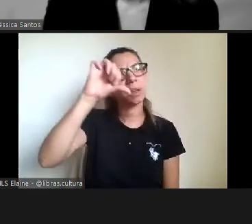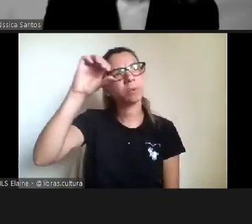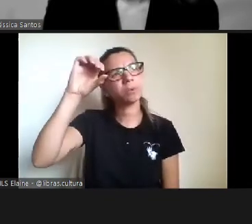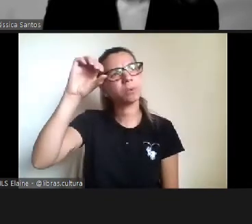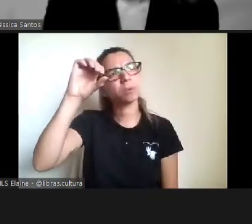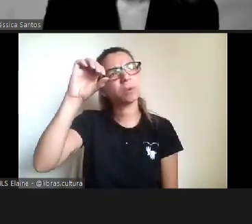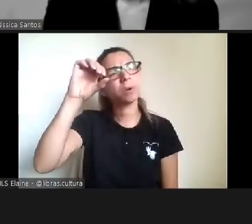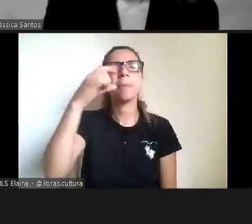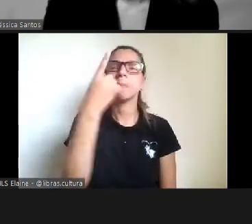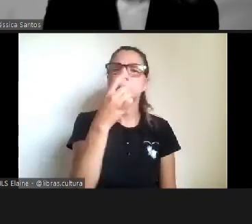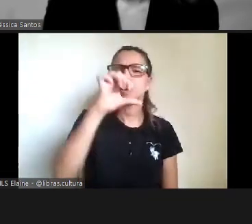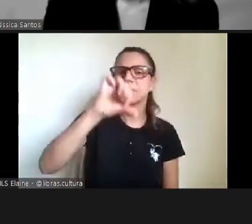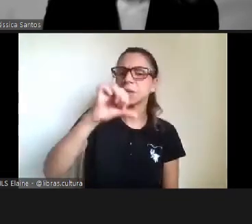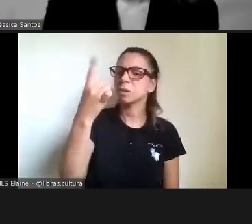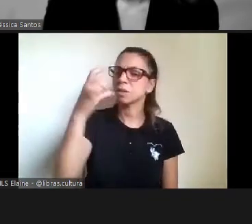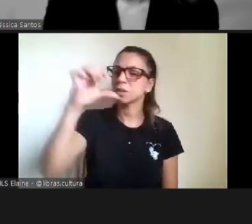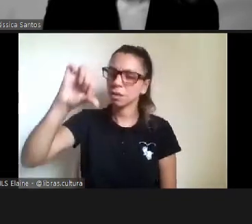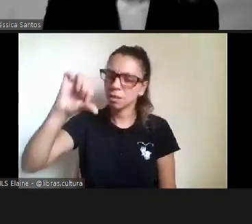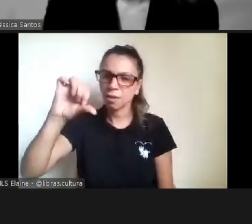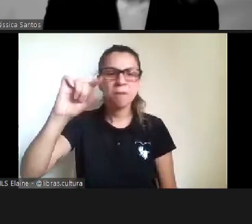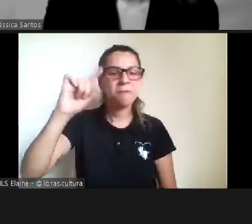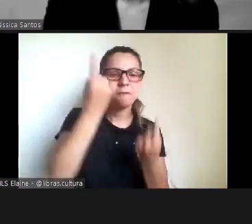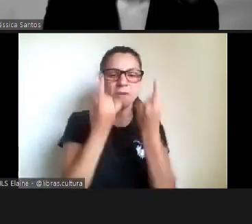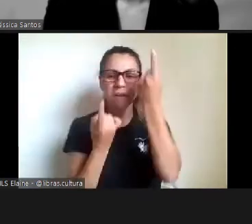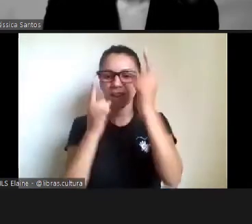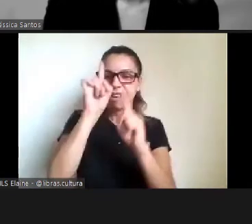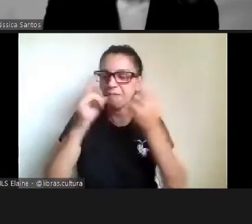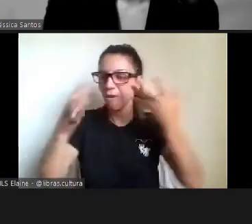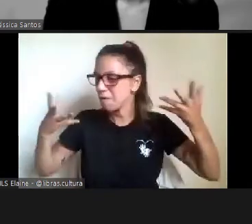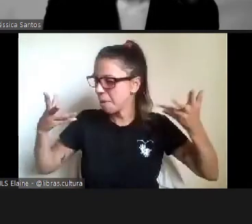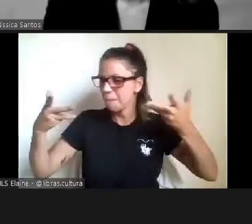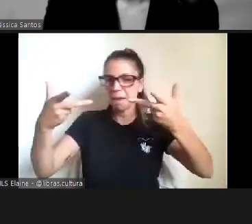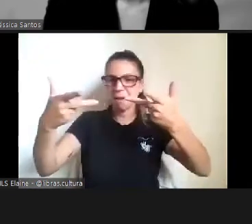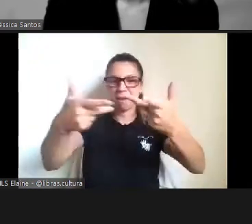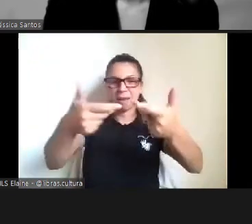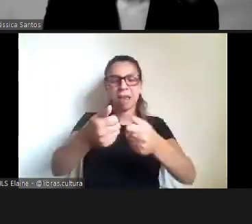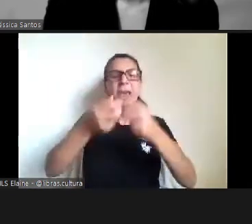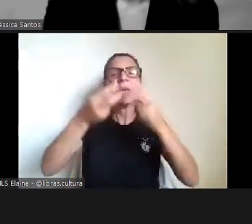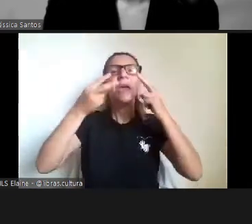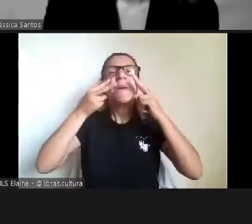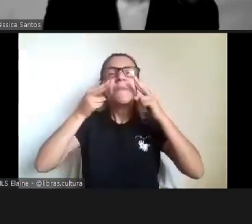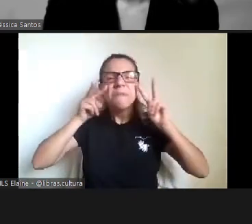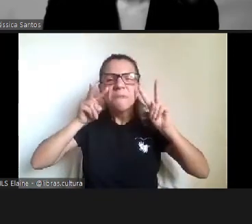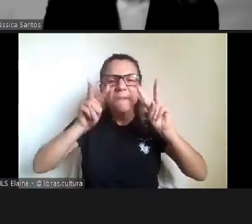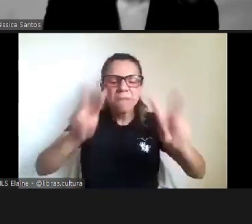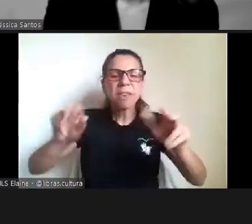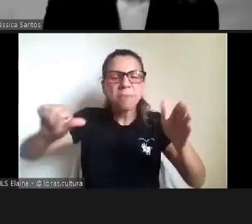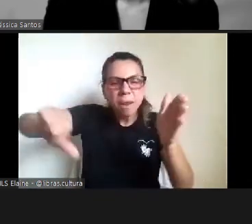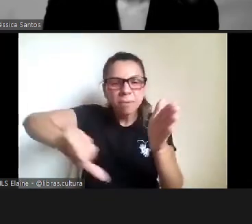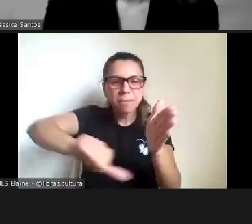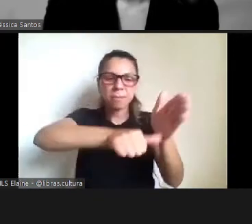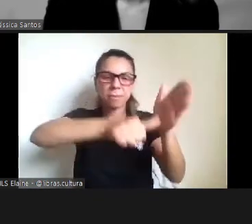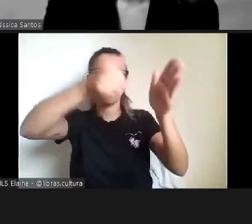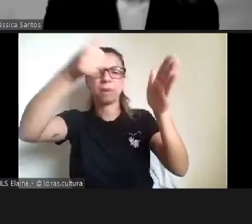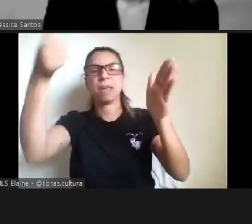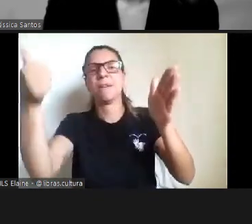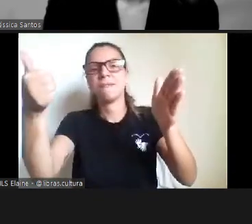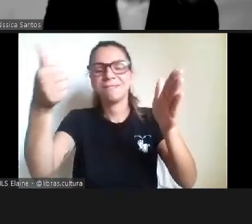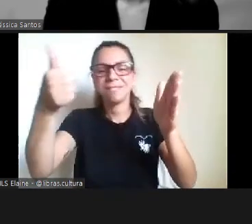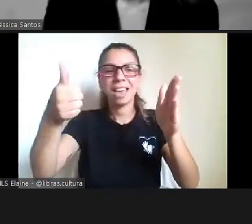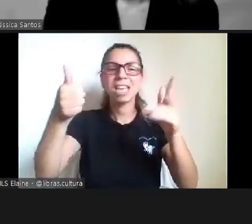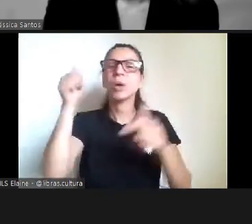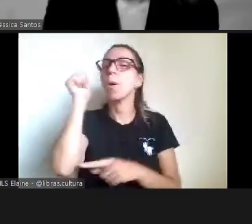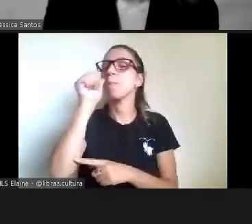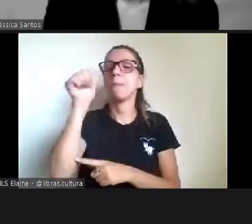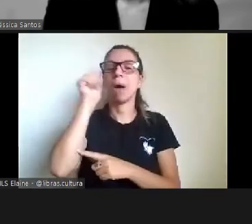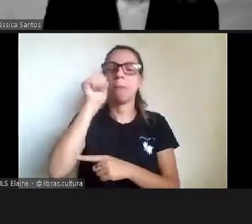1919 foi o maior carnaval do Brasil, que é quando ele diz: eu vi pela primeira vez o umbigo de uma mulher de fora. O mundo inteiro